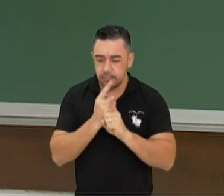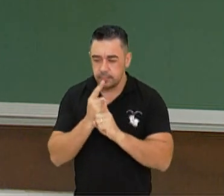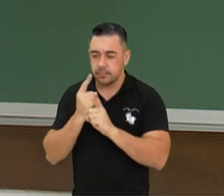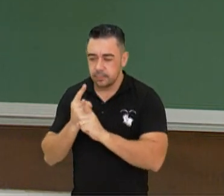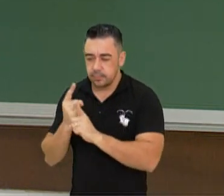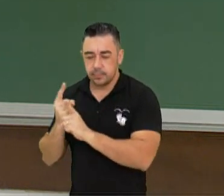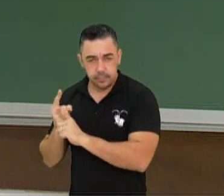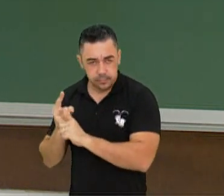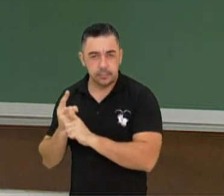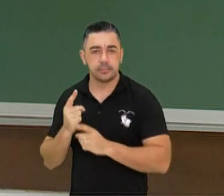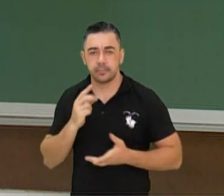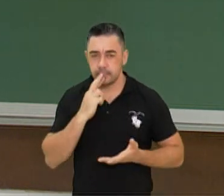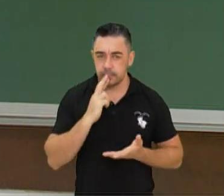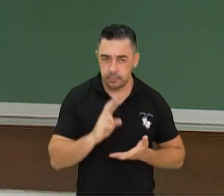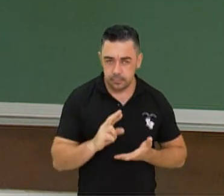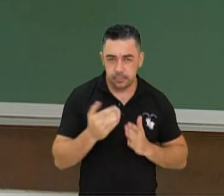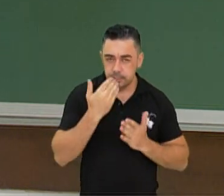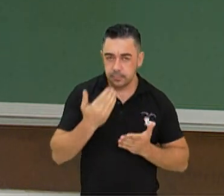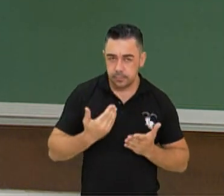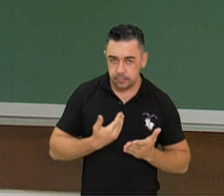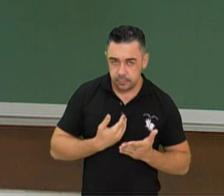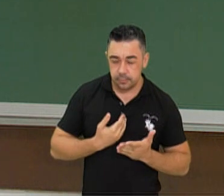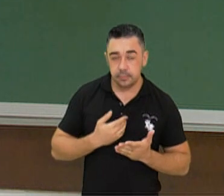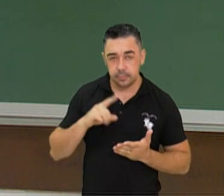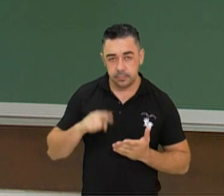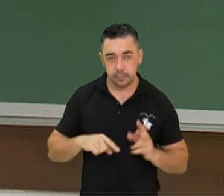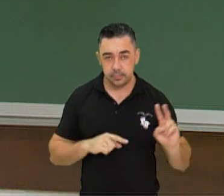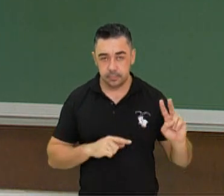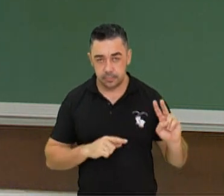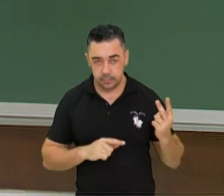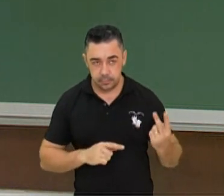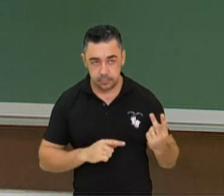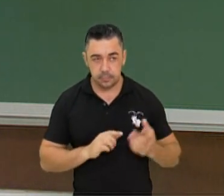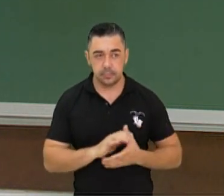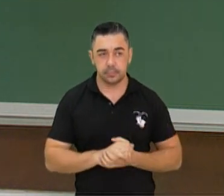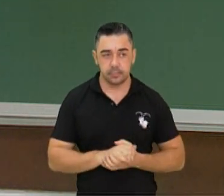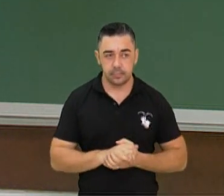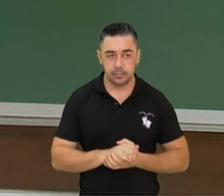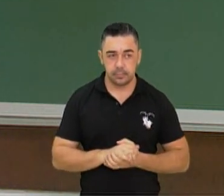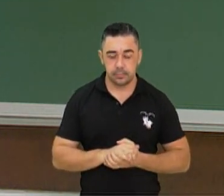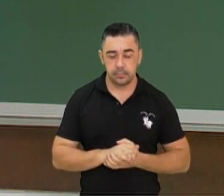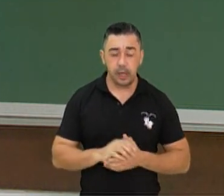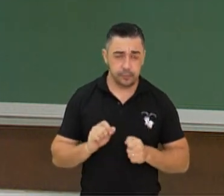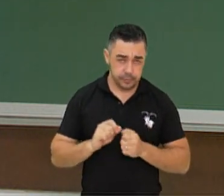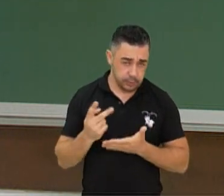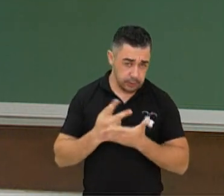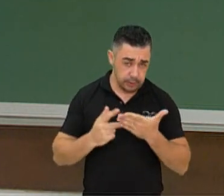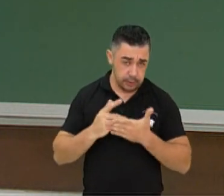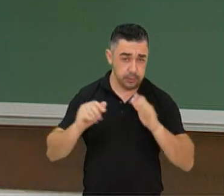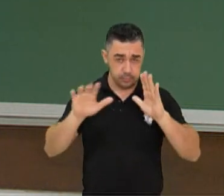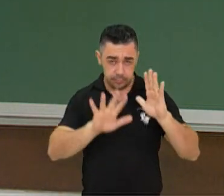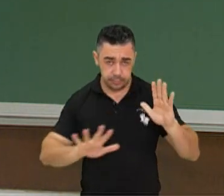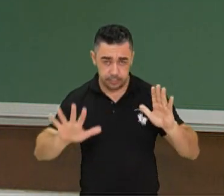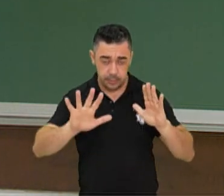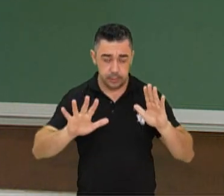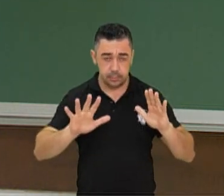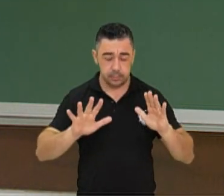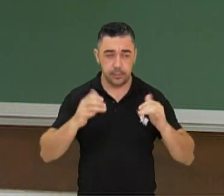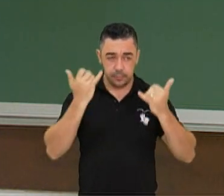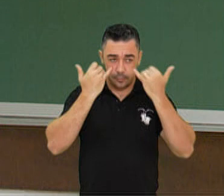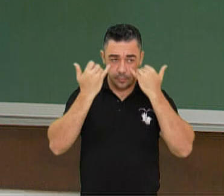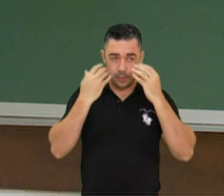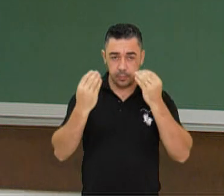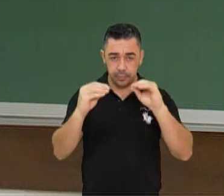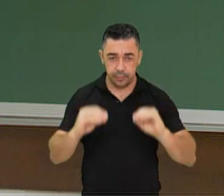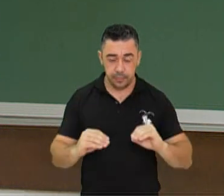chegar ao resultado aí que está sendo pedido, que é o cálculo dessa altura. Aqui somente a figura com os dados nela e aqui lembrando